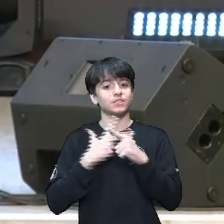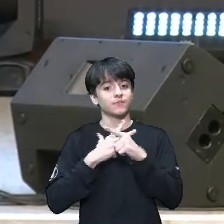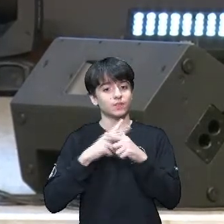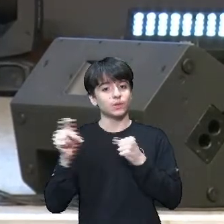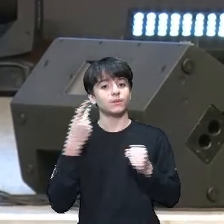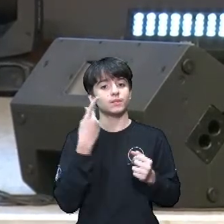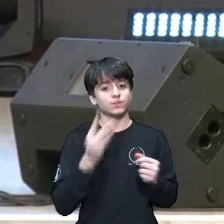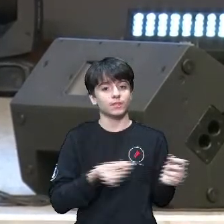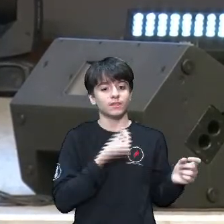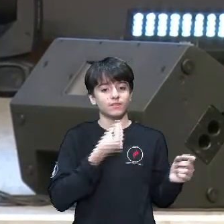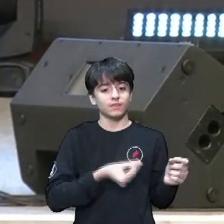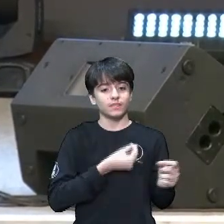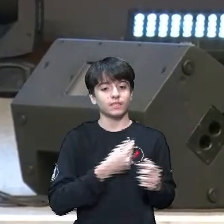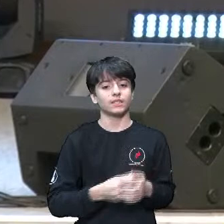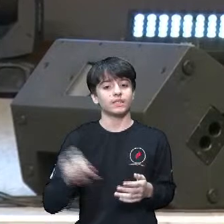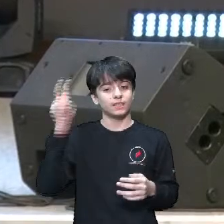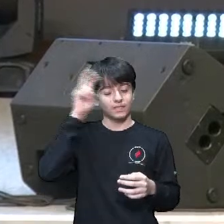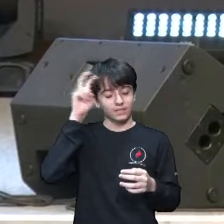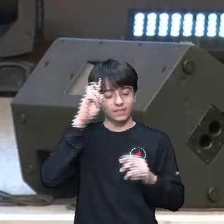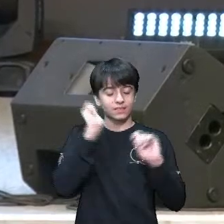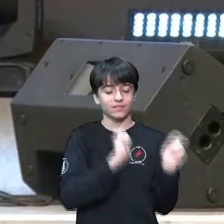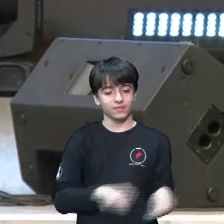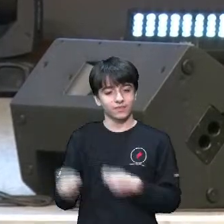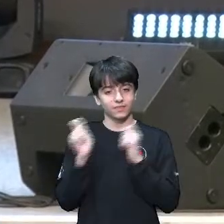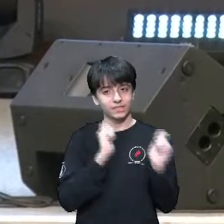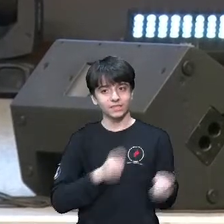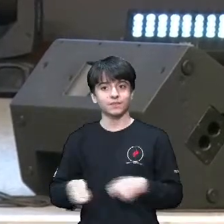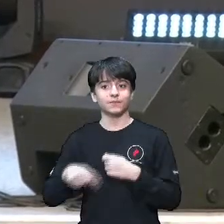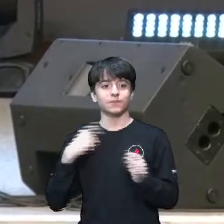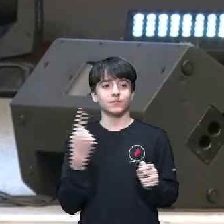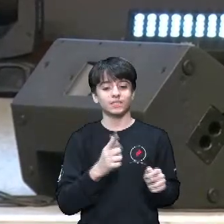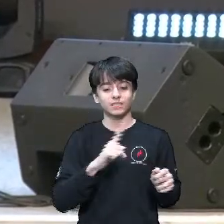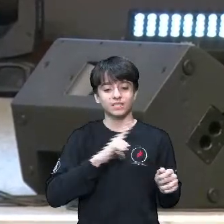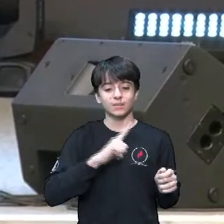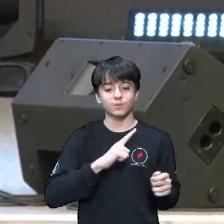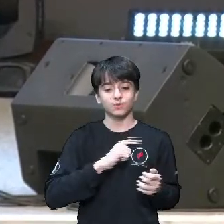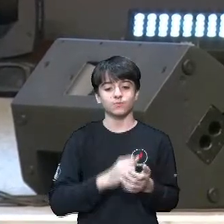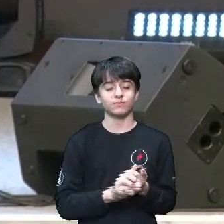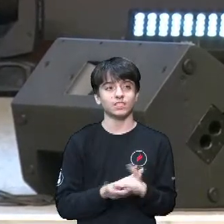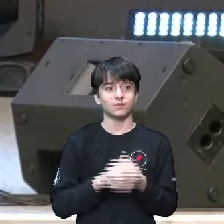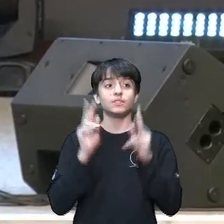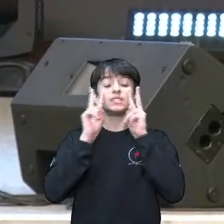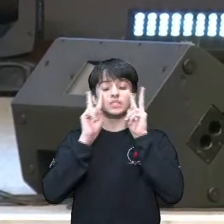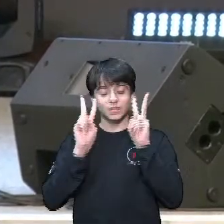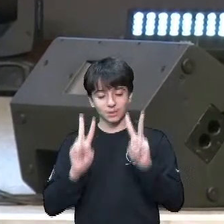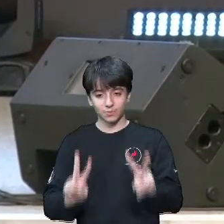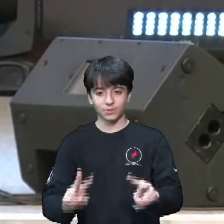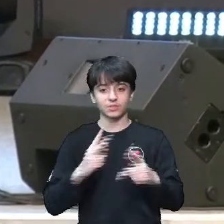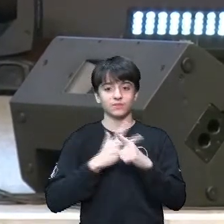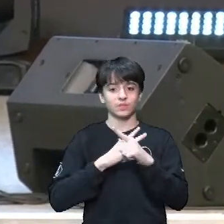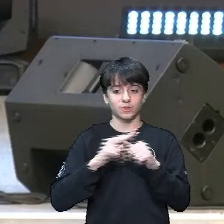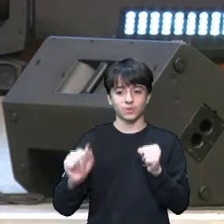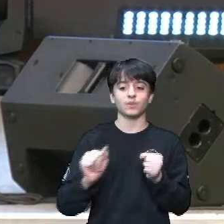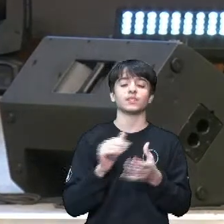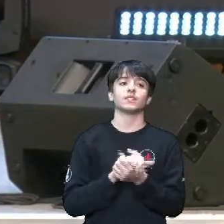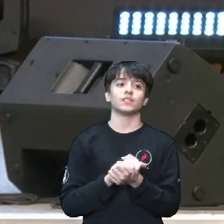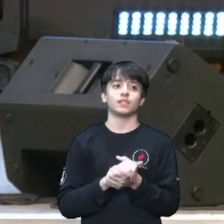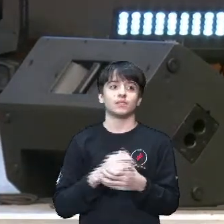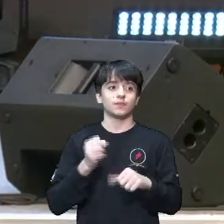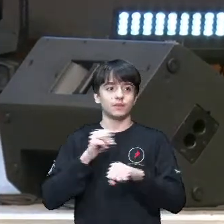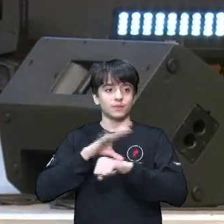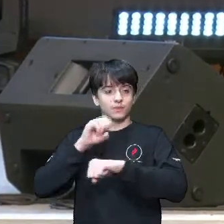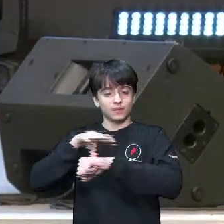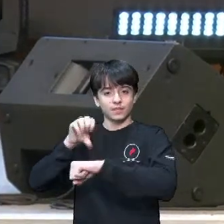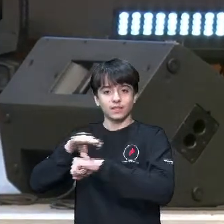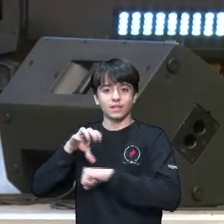E toda quinta-feira, todas as quintas-feiras, nós temos aqui um testemunho de vitória para poder contar. E eu acho isso muito bacana,